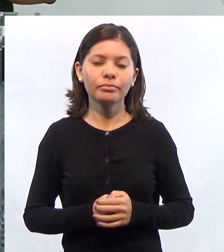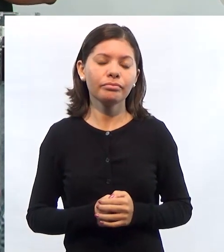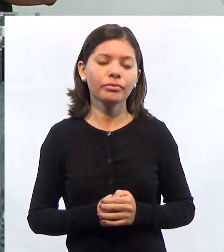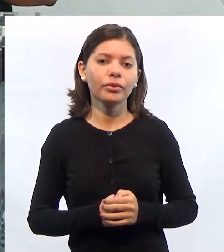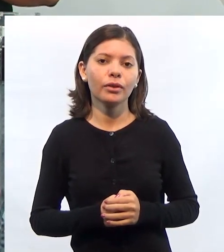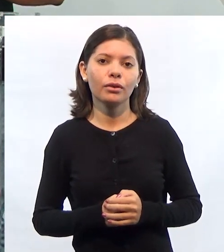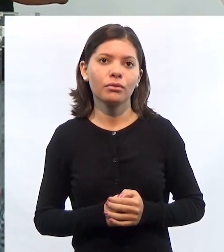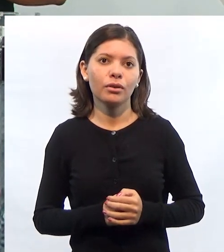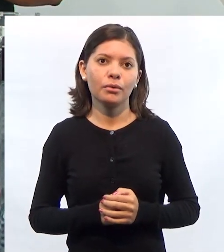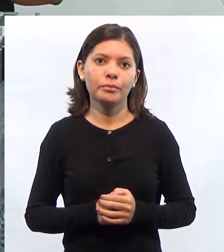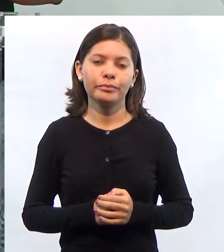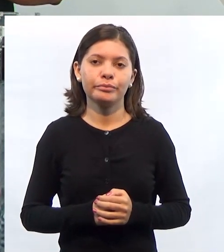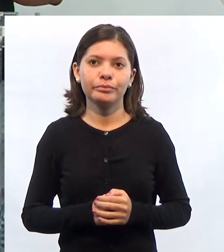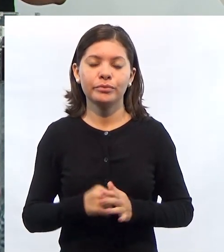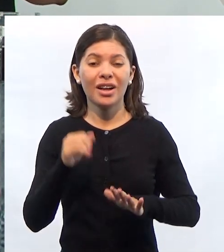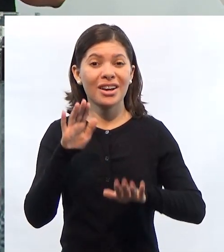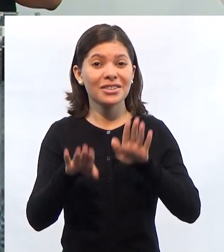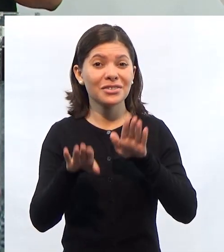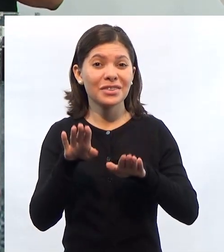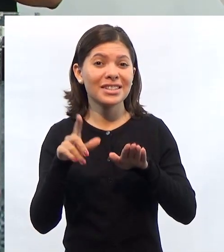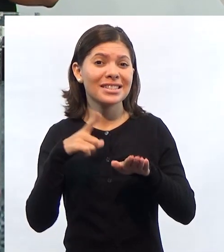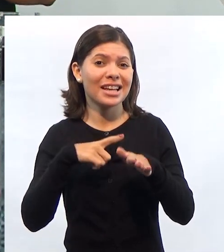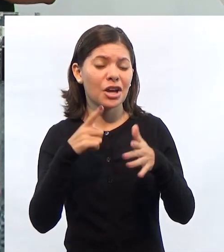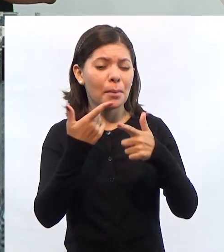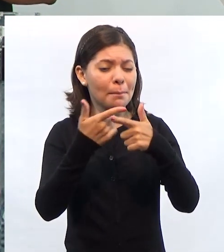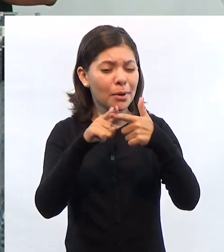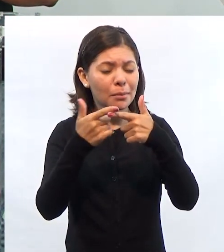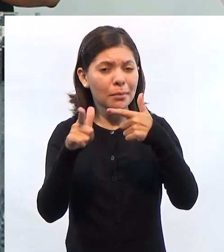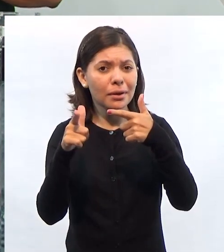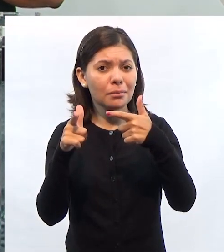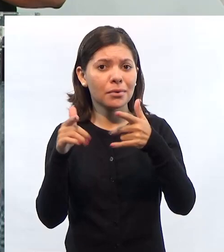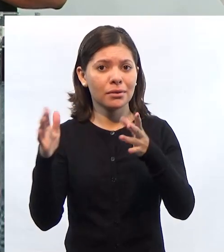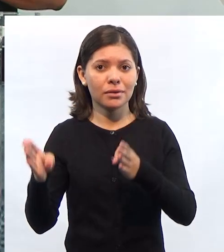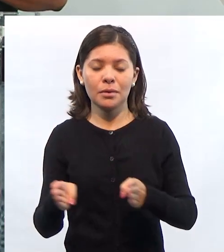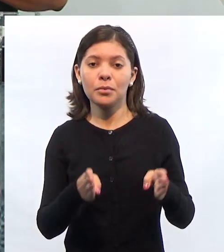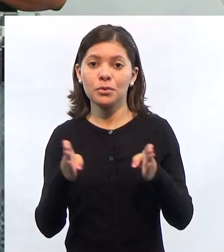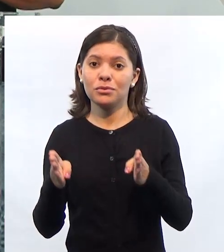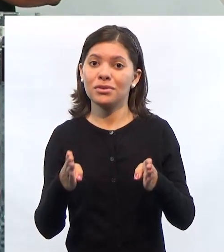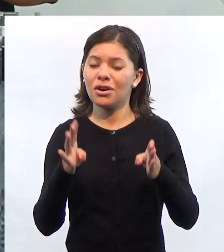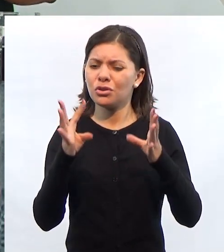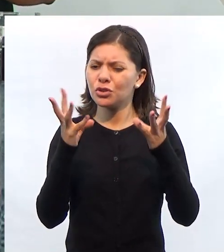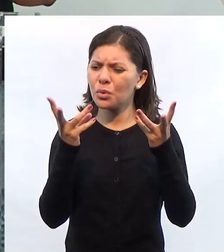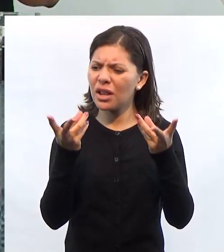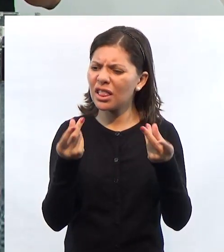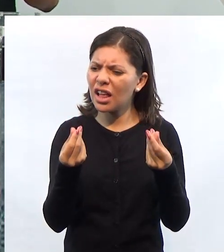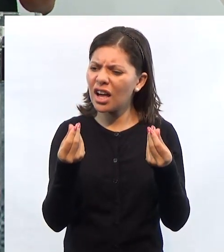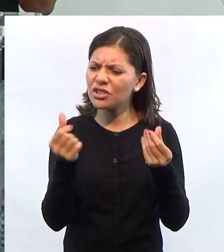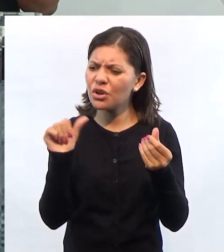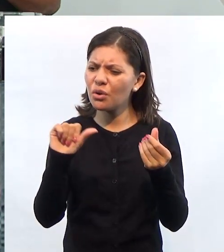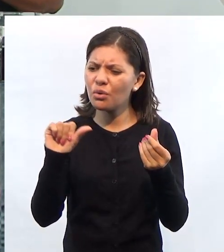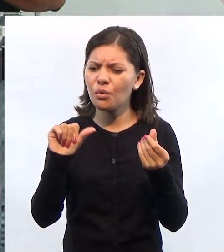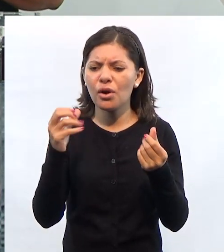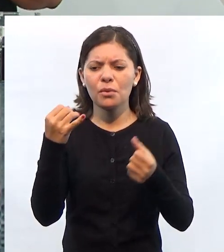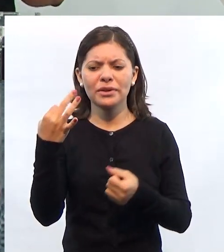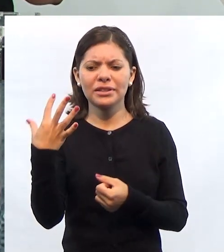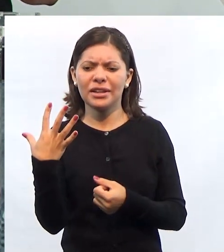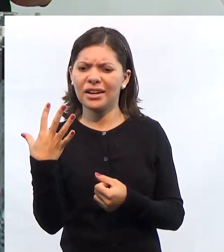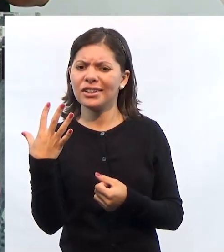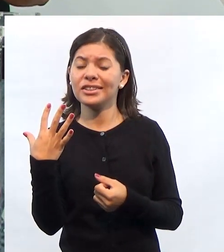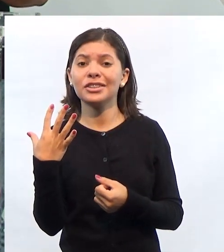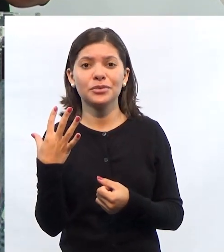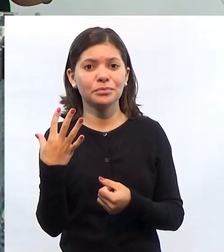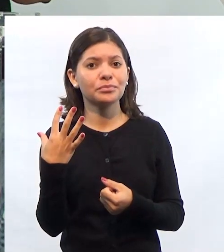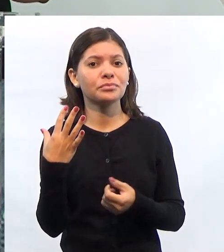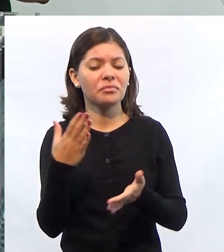havendo é algum problema na produção seja de qualidade seis de quantidade